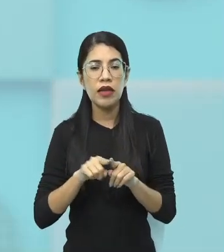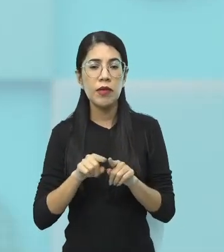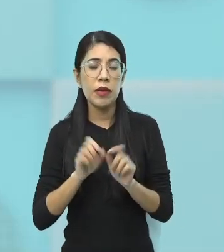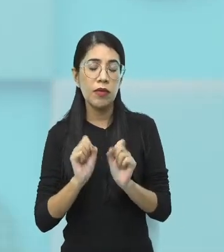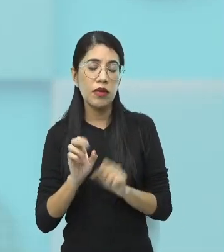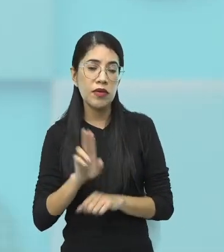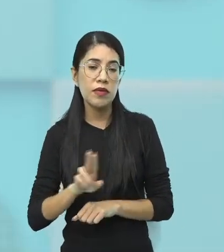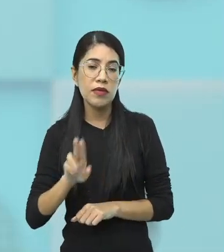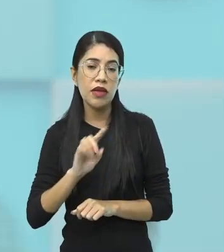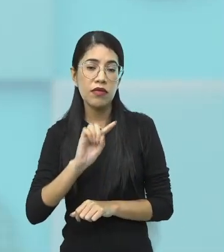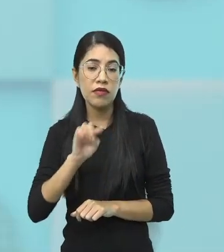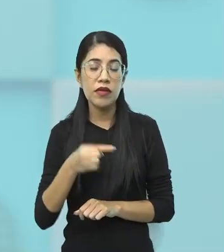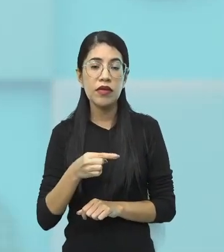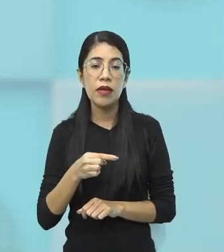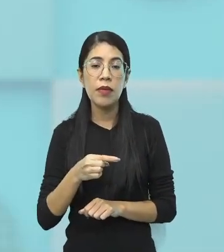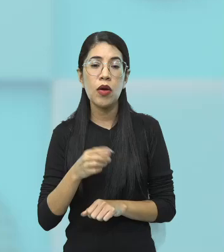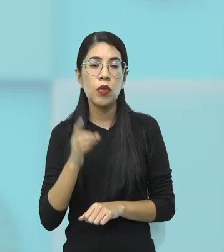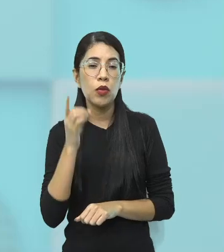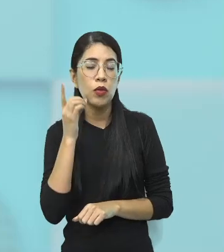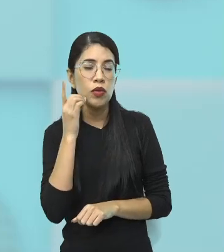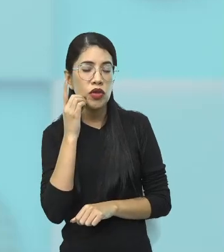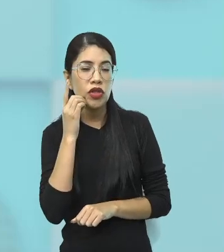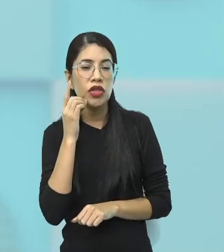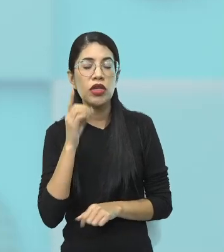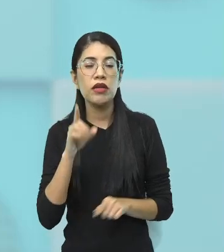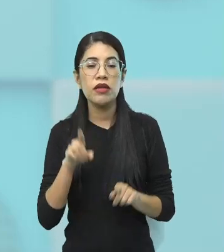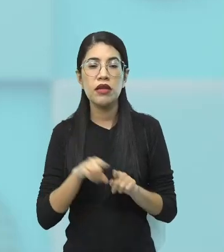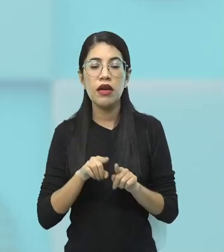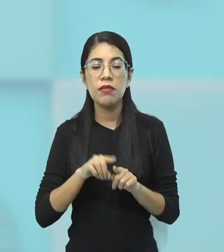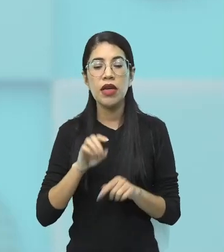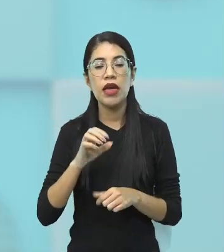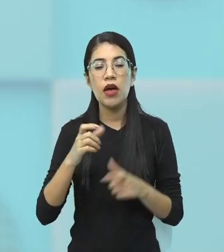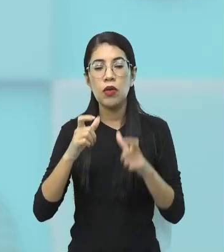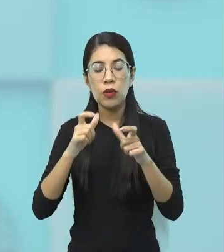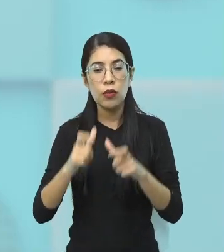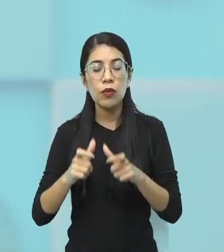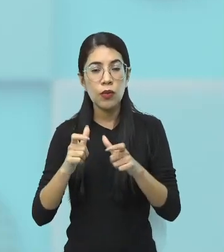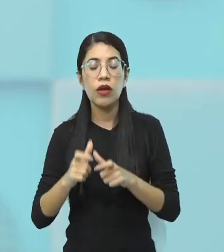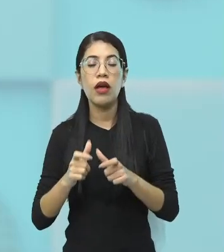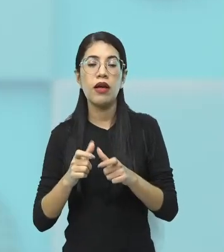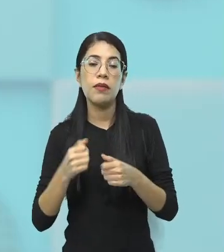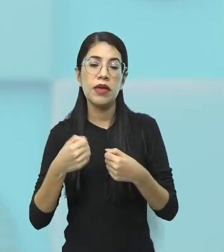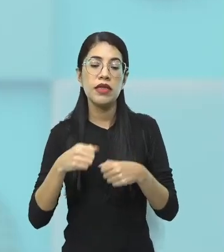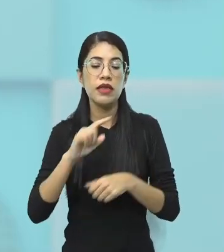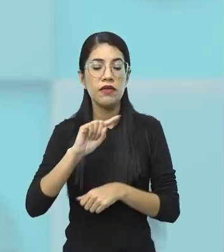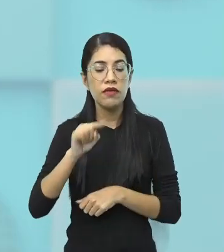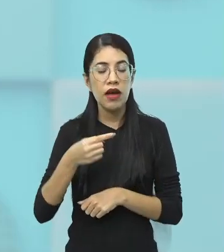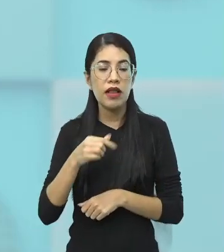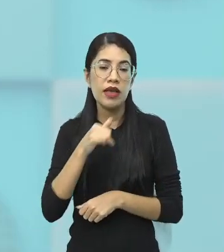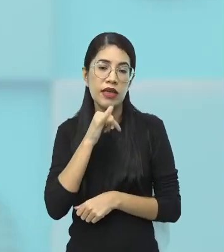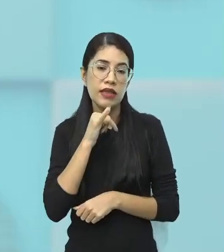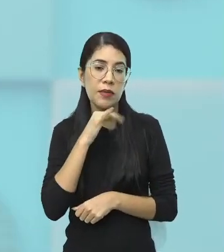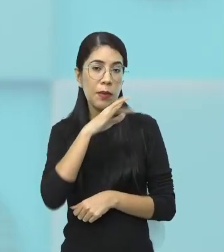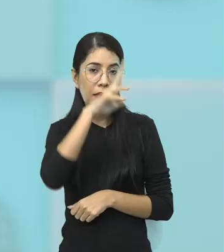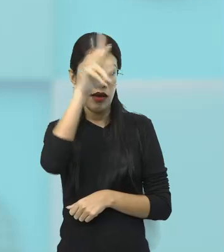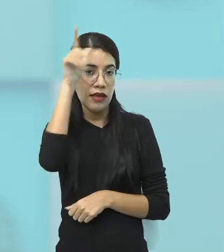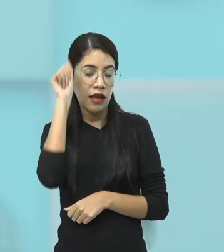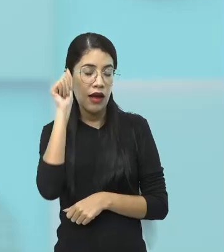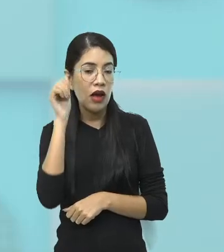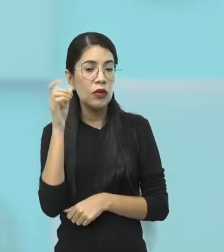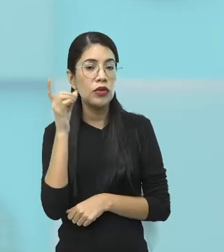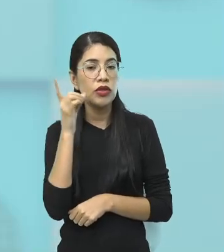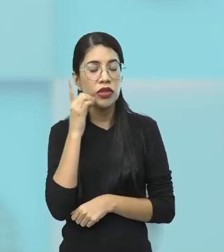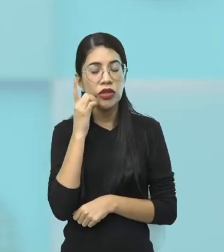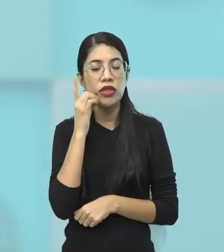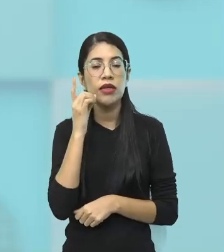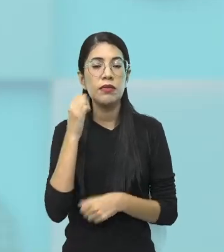Para indicar local e data, Manaus, vírgula. Então, a gente coloca a data, ali tem que ter uma vírgula, porque eu vou separar o quê? O local da